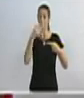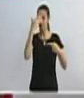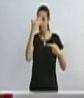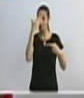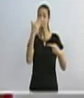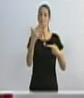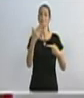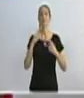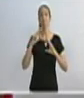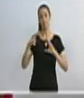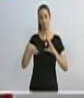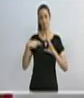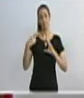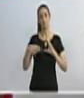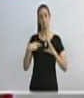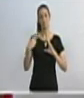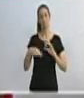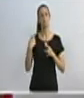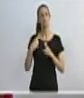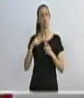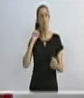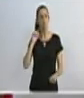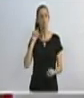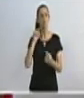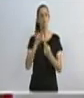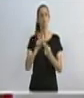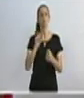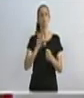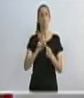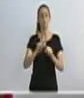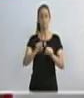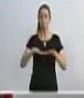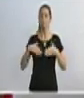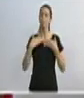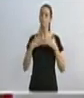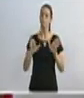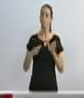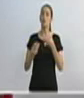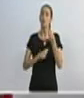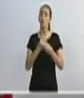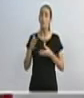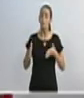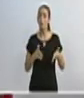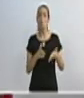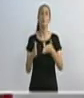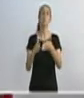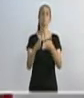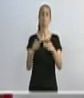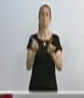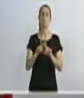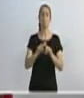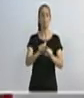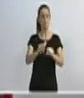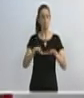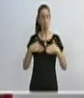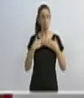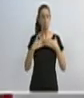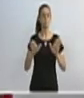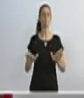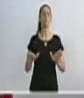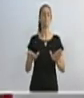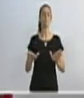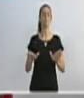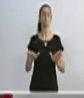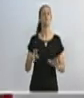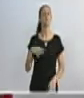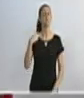à casa pela objetividade, pela forma como conduziu essa audiência pública sob o comando